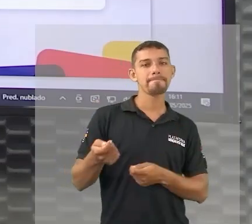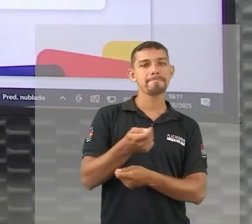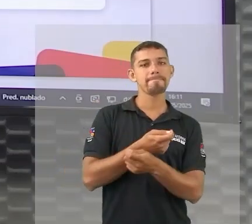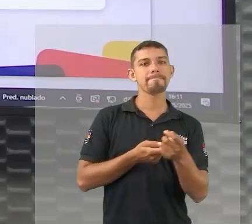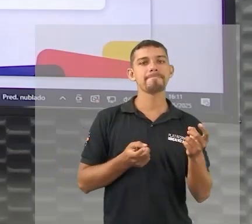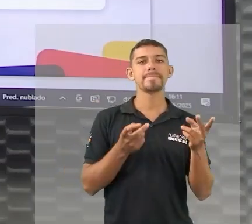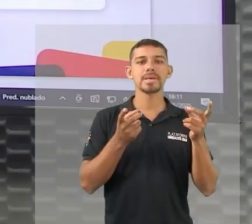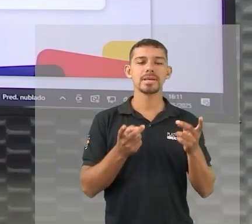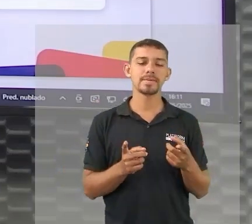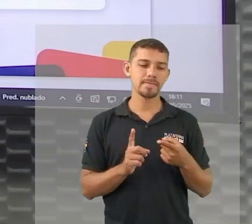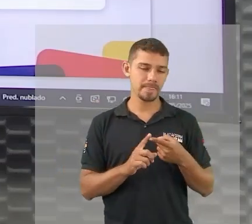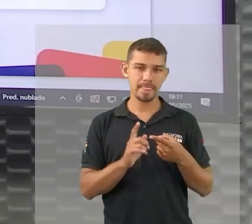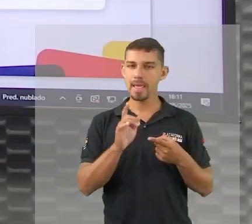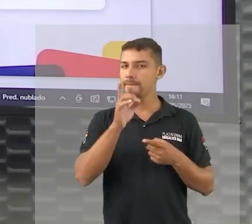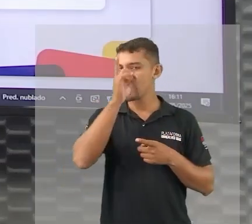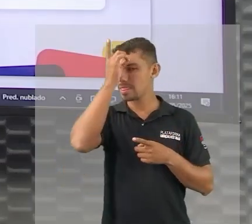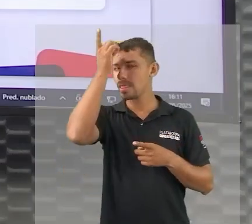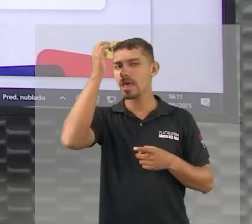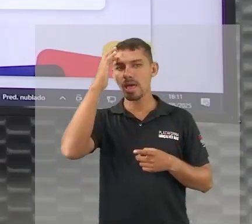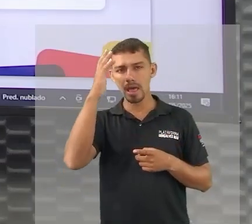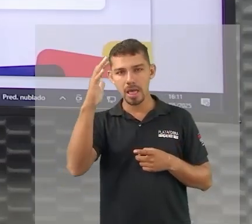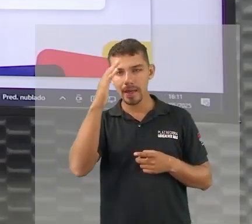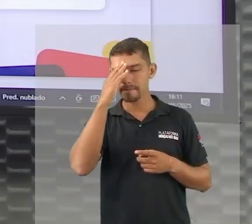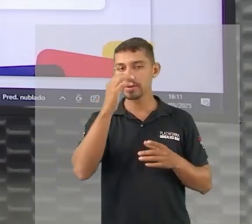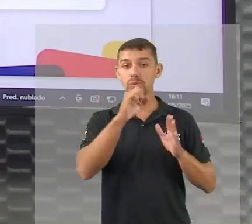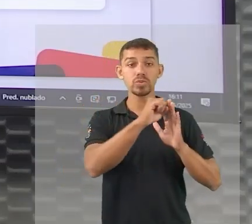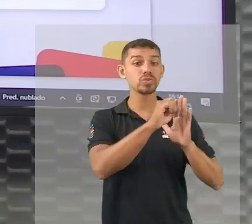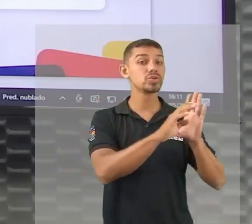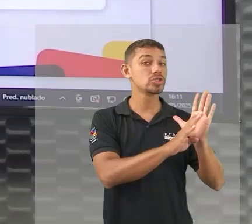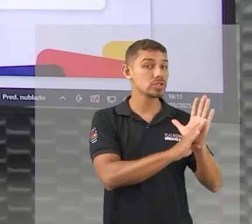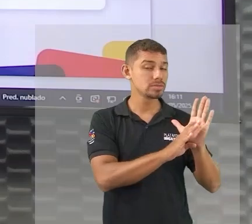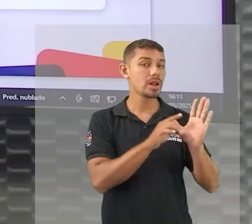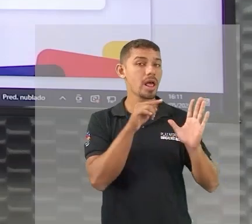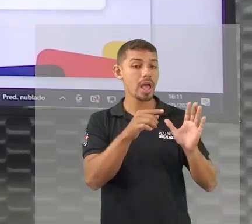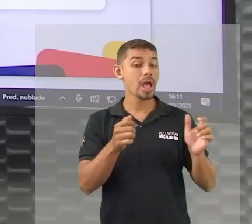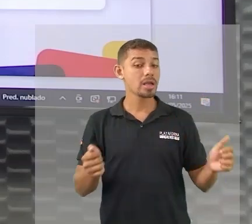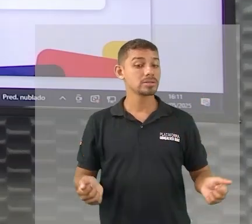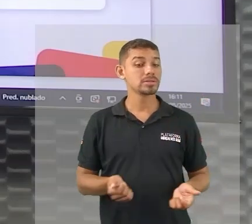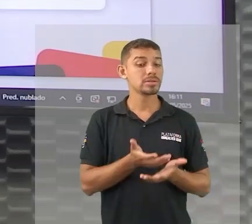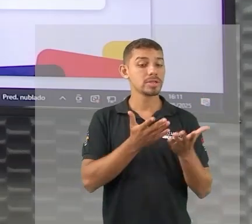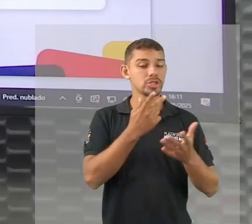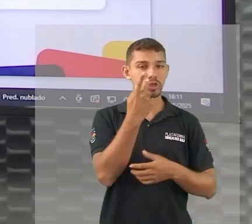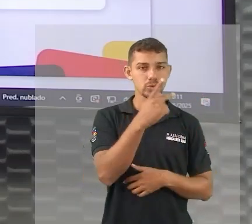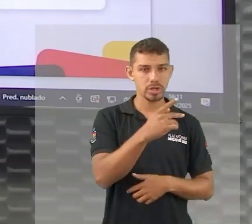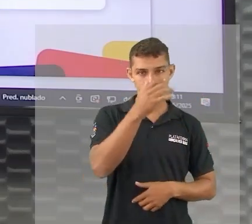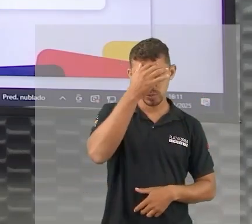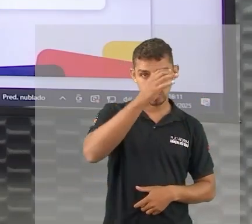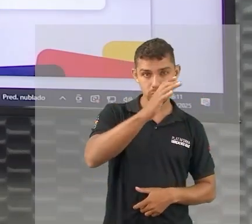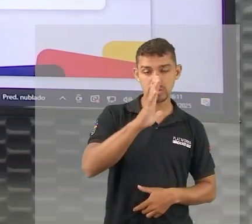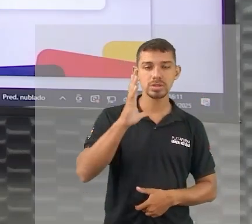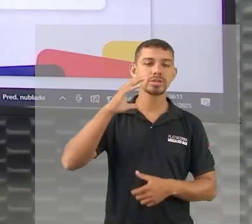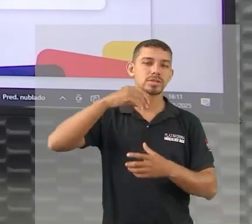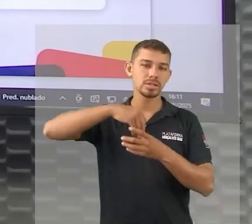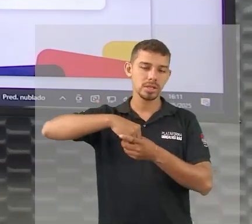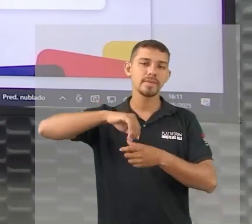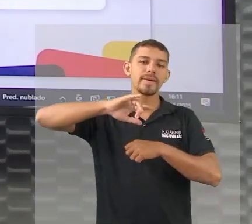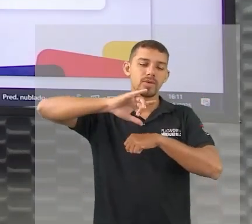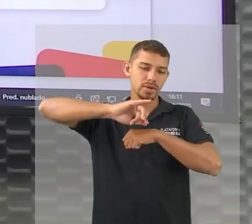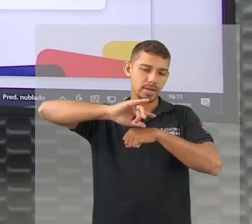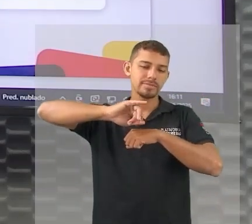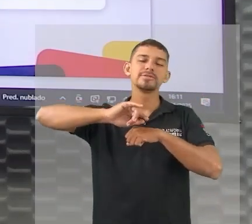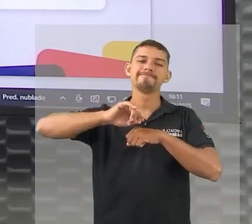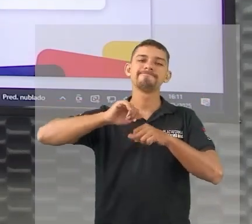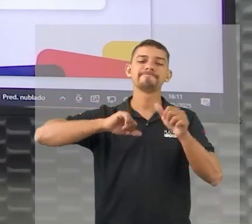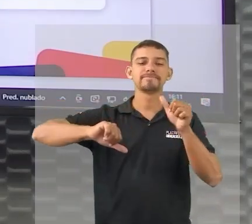ou seja, uma ideia, um símbolo, algo que é expressivo de uma cultura, dentro do capitalismo, ele pode